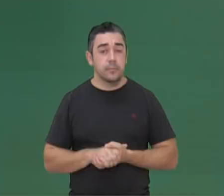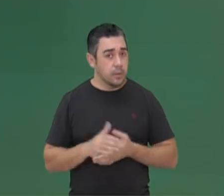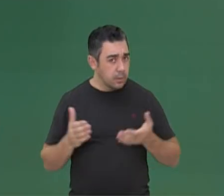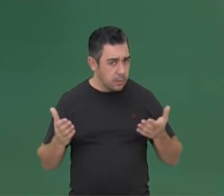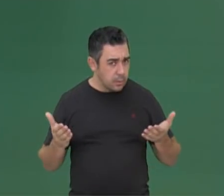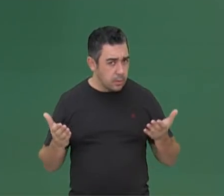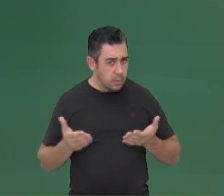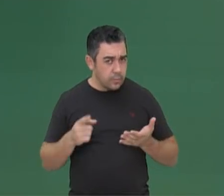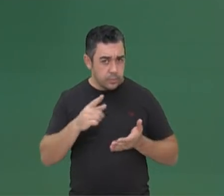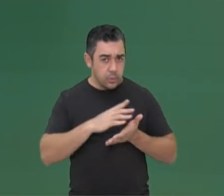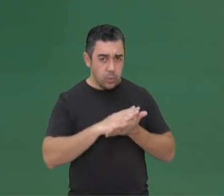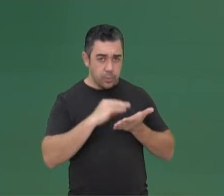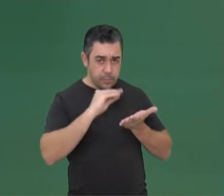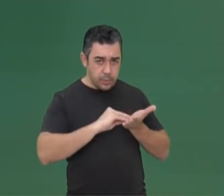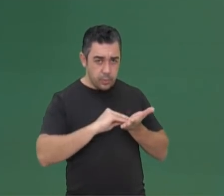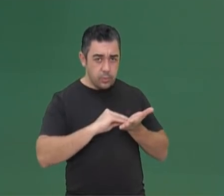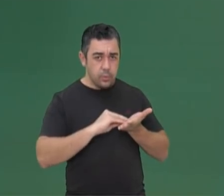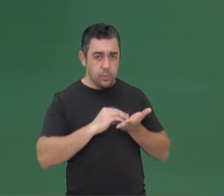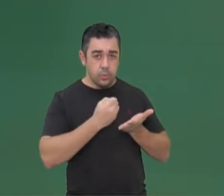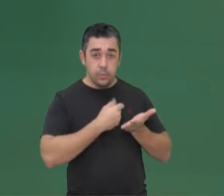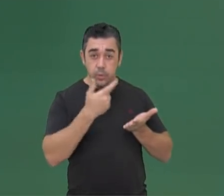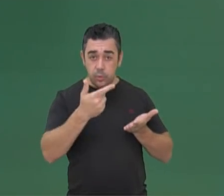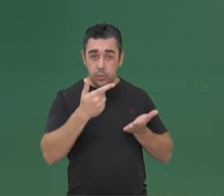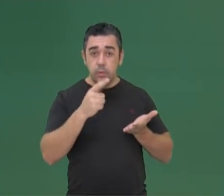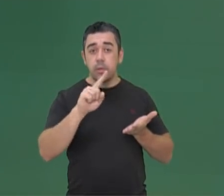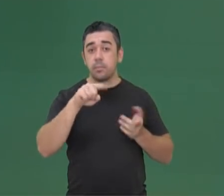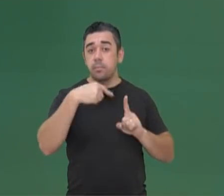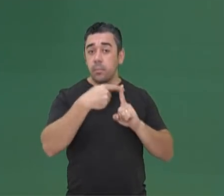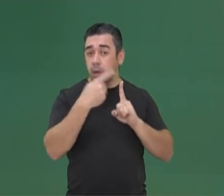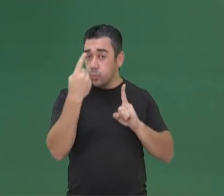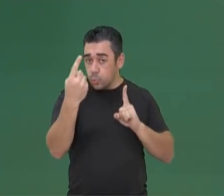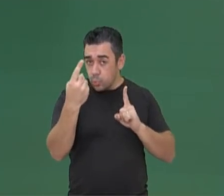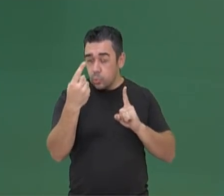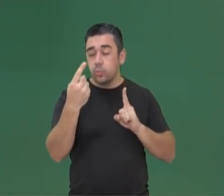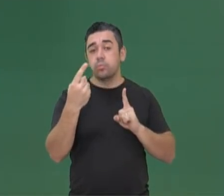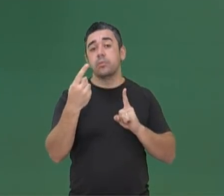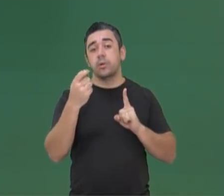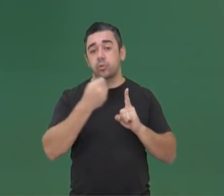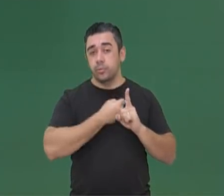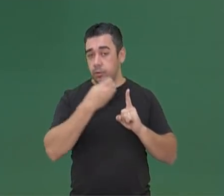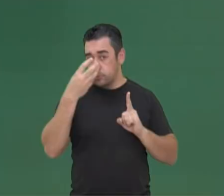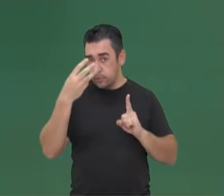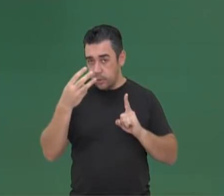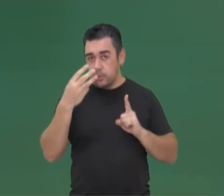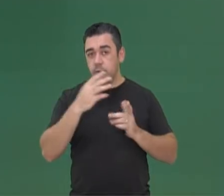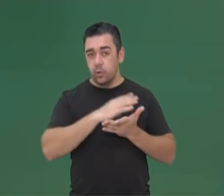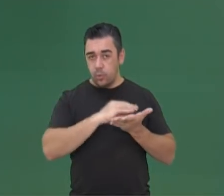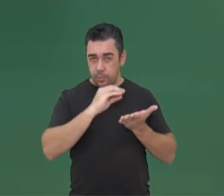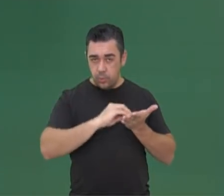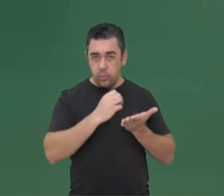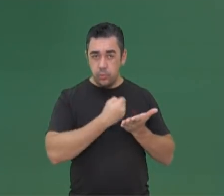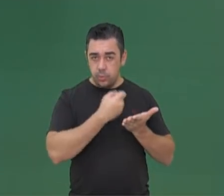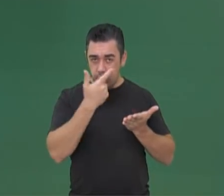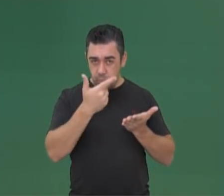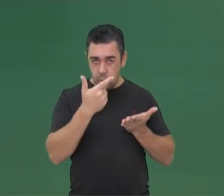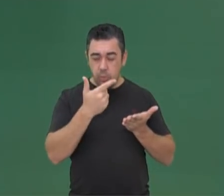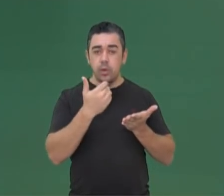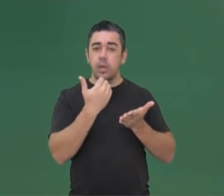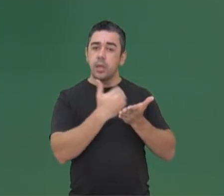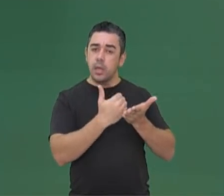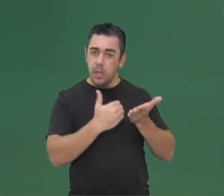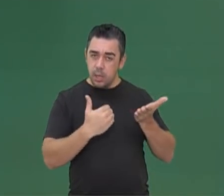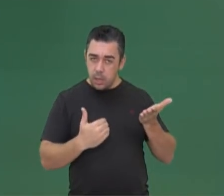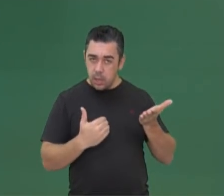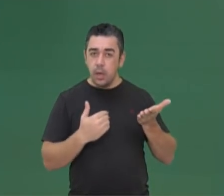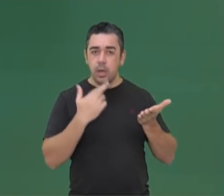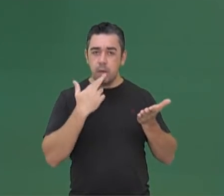Fora a cópia desse exercício 2, eu trouxe mais um para vocês. Então, copiou o exercício 2, deixe algumas linhas para